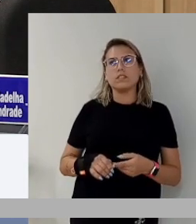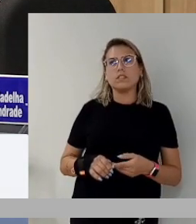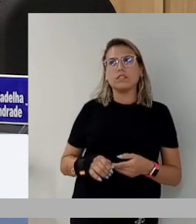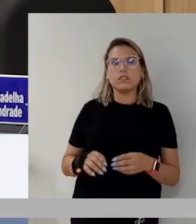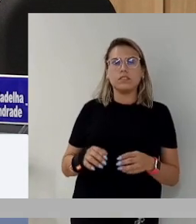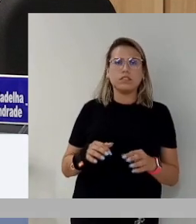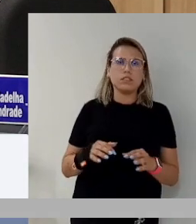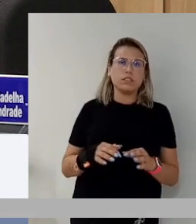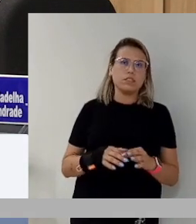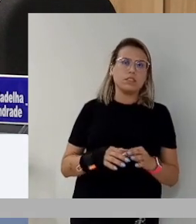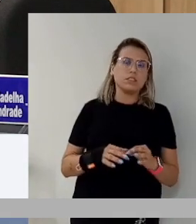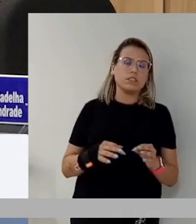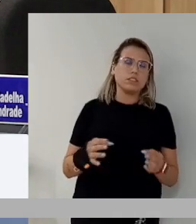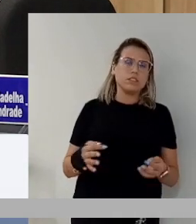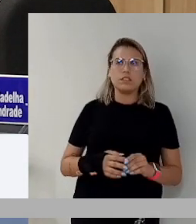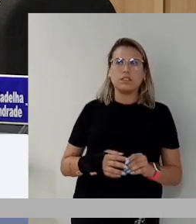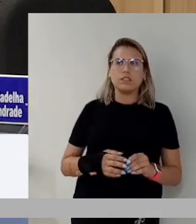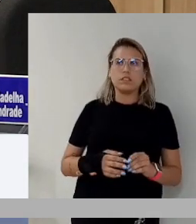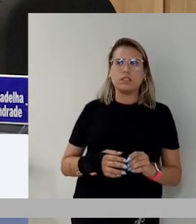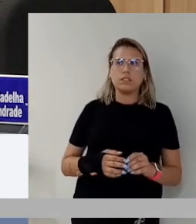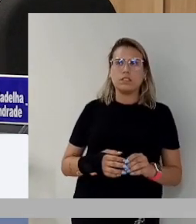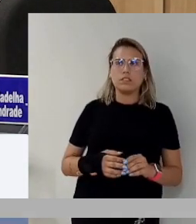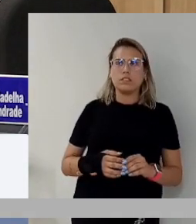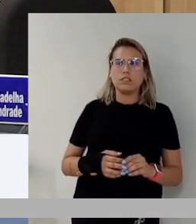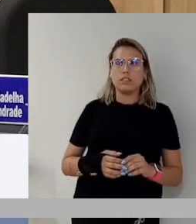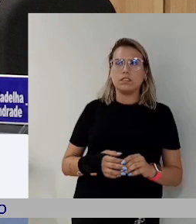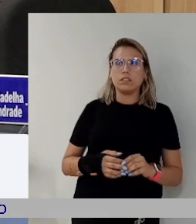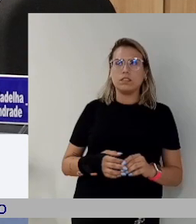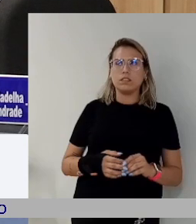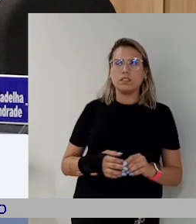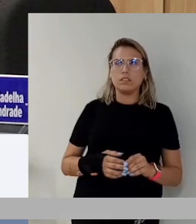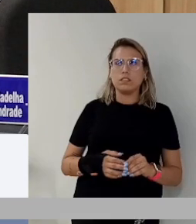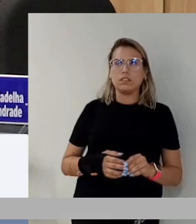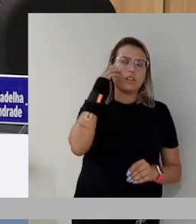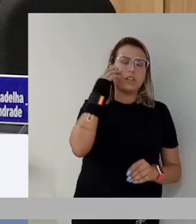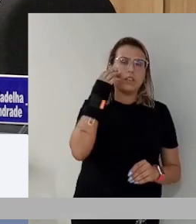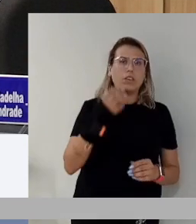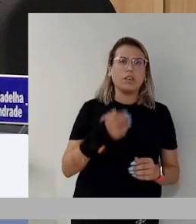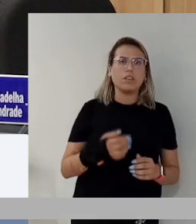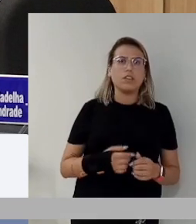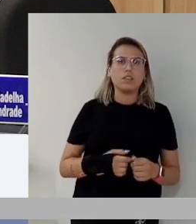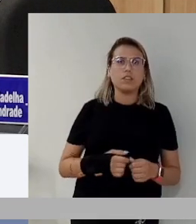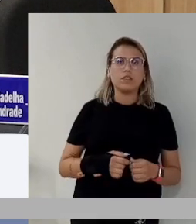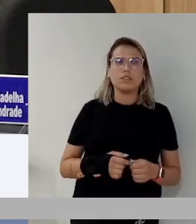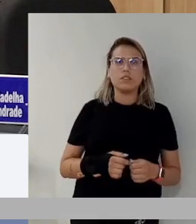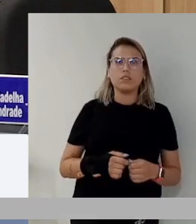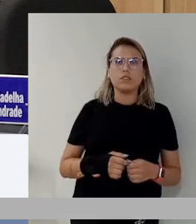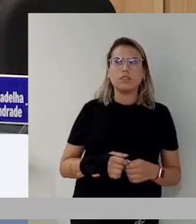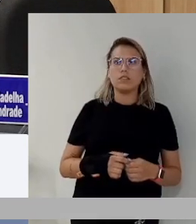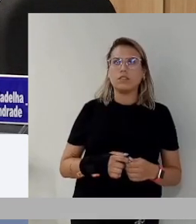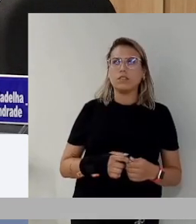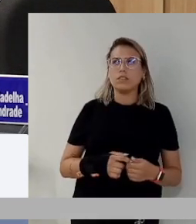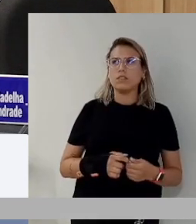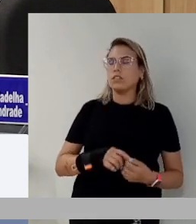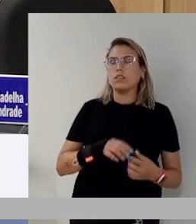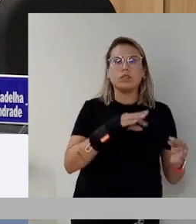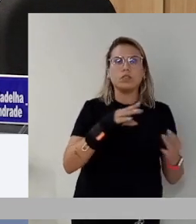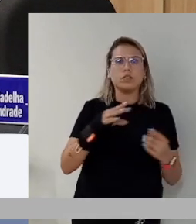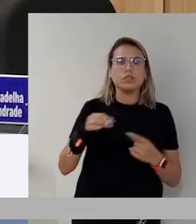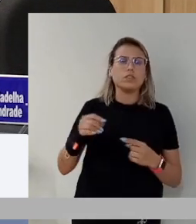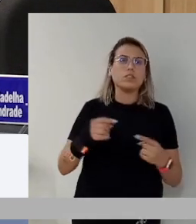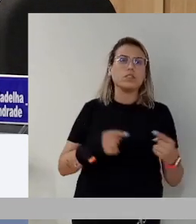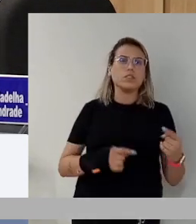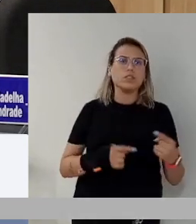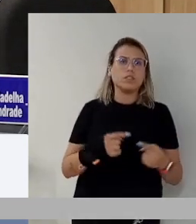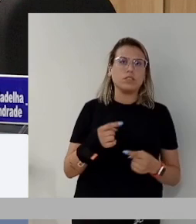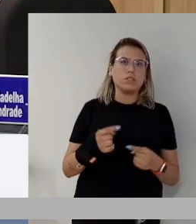síntese do do que eu acho da minha simples opinião de todas as discussões porque nós